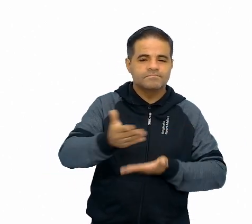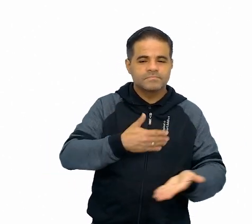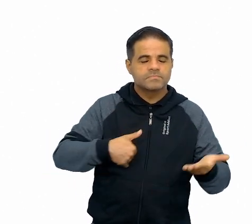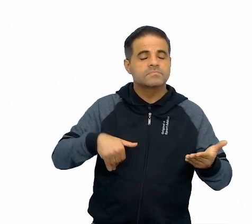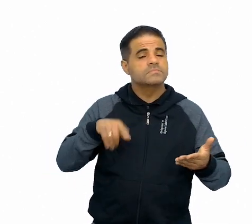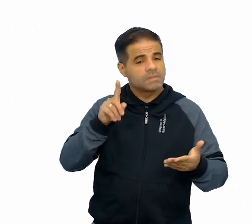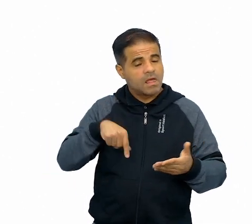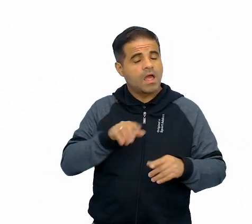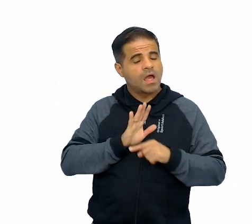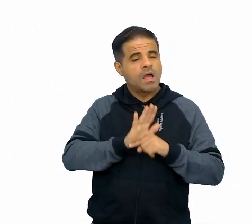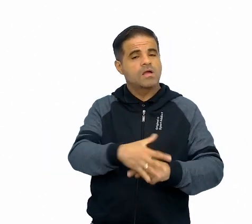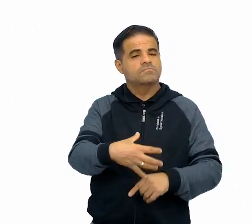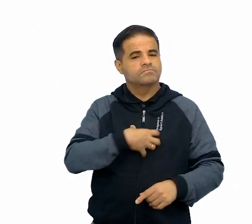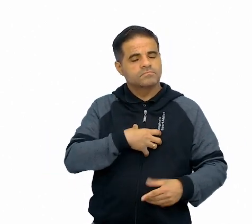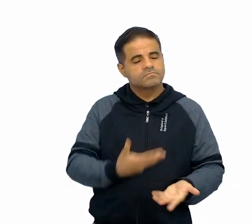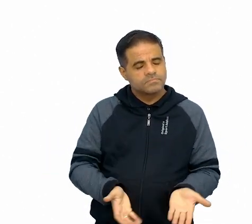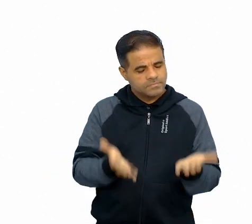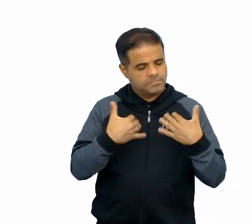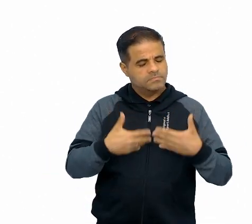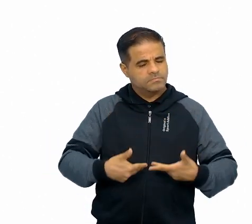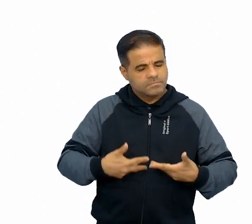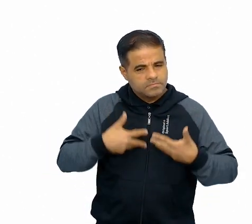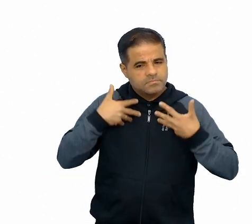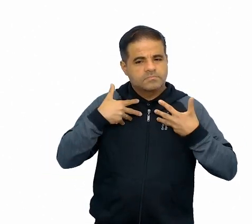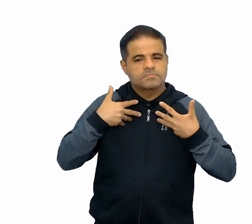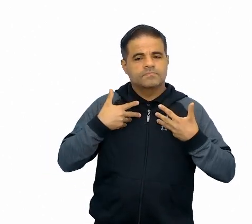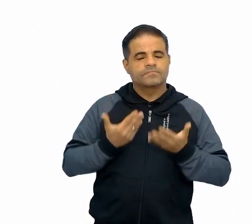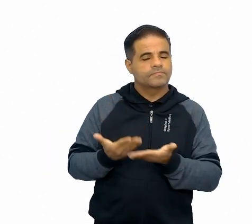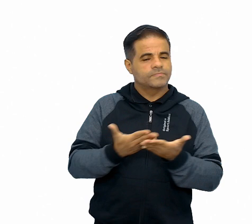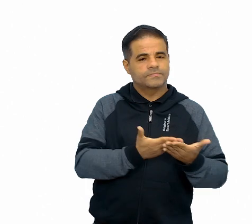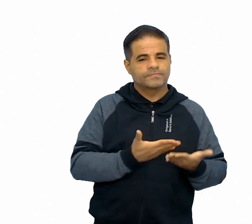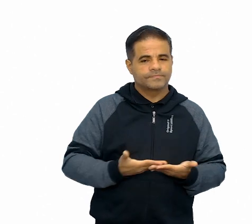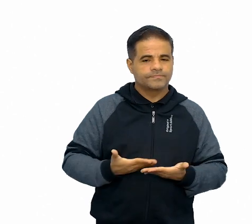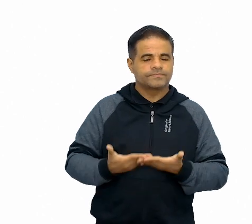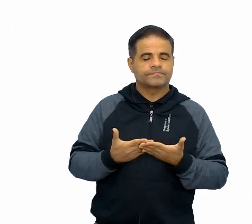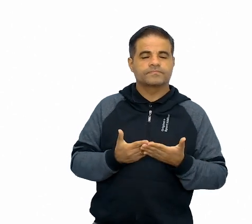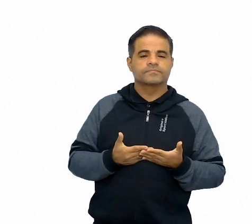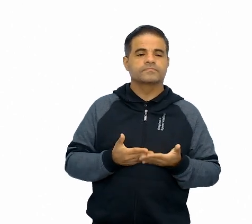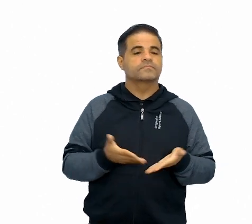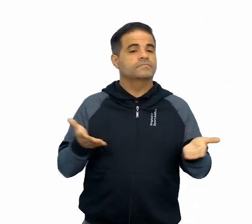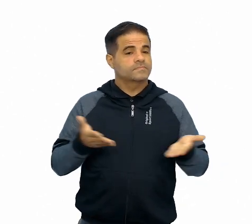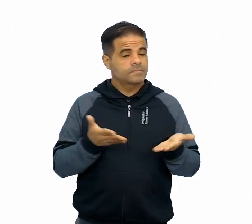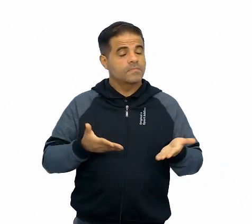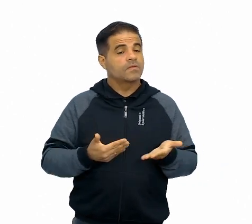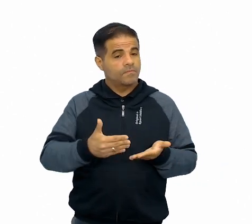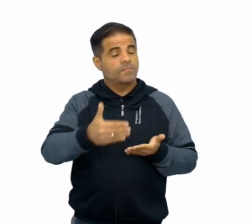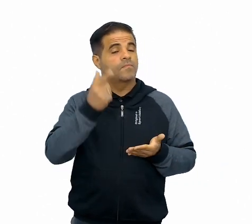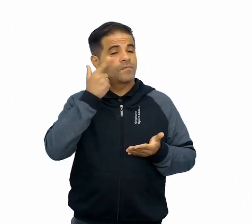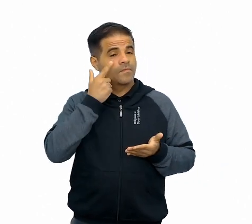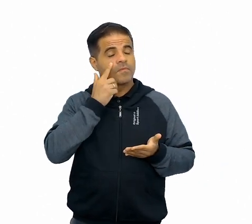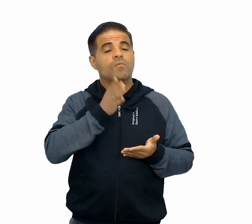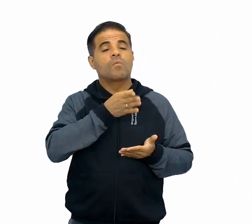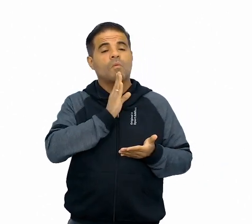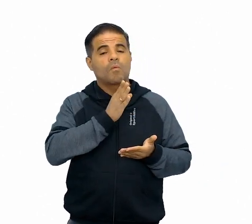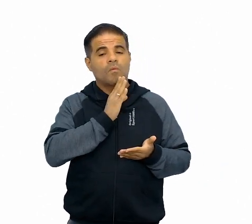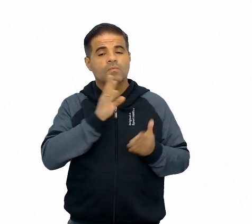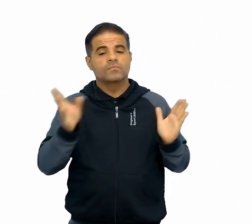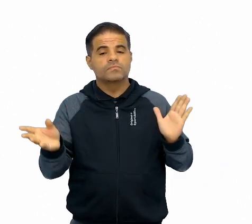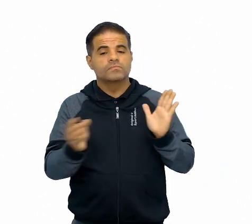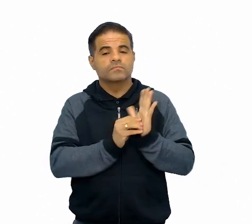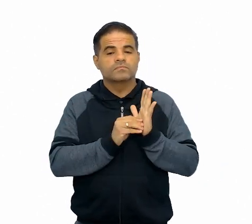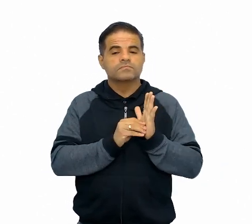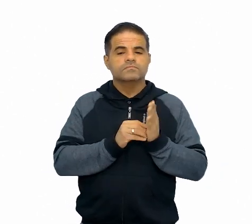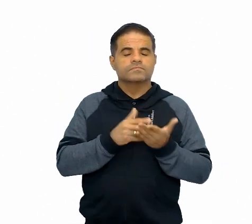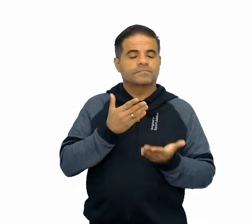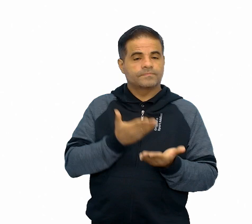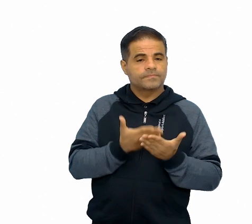traz aí um entusiasmo ainda maior para os nossos estudantes. Agora nós vamos conhecer o que está posto lá na